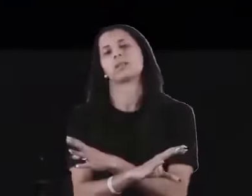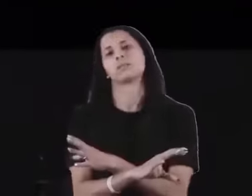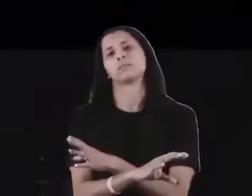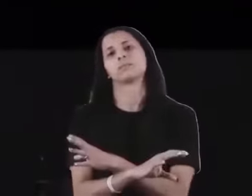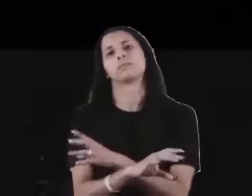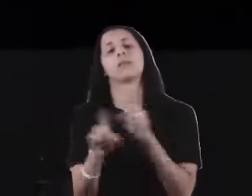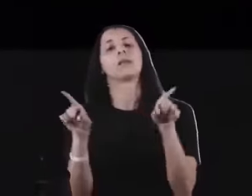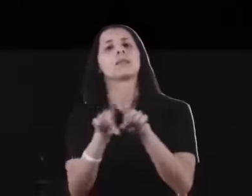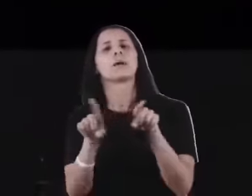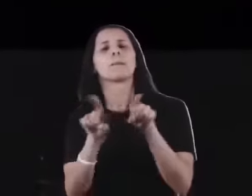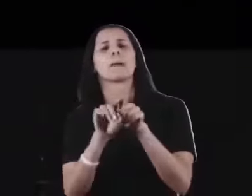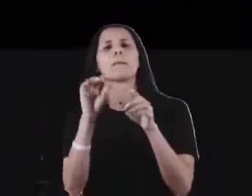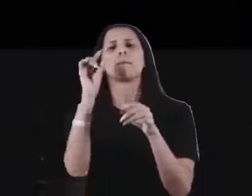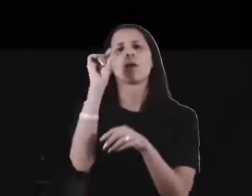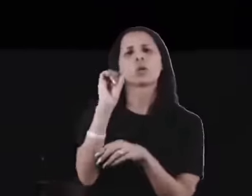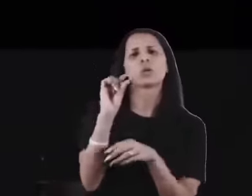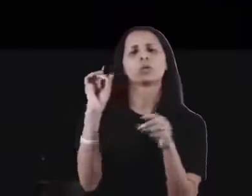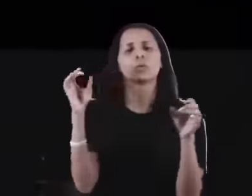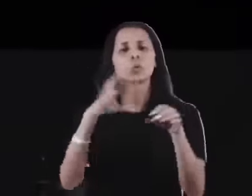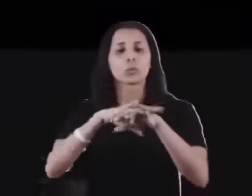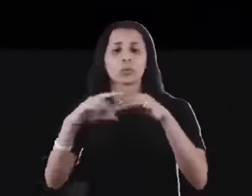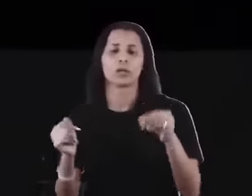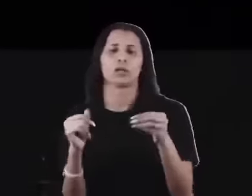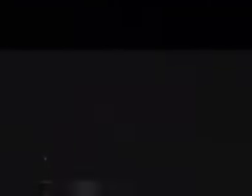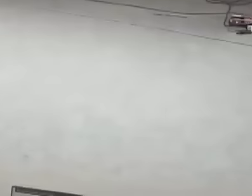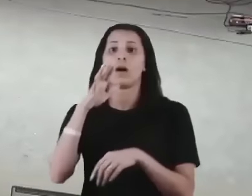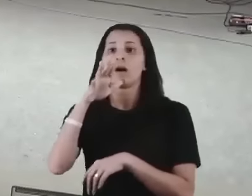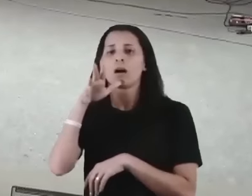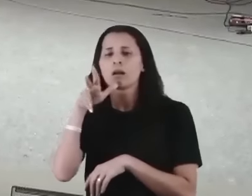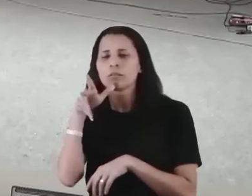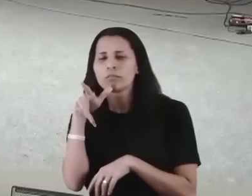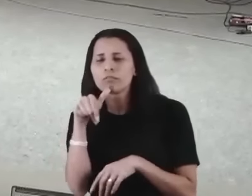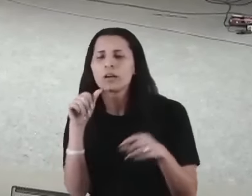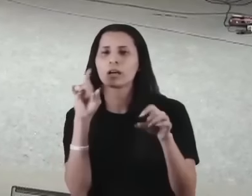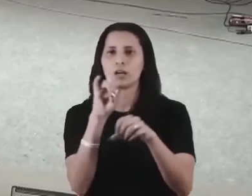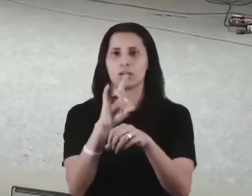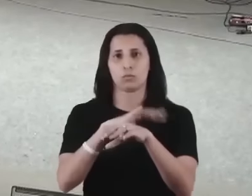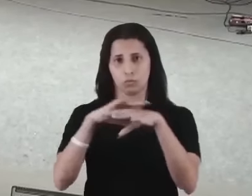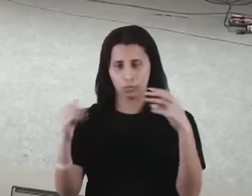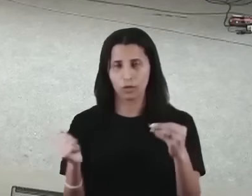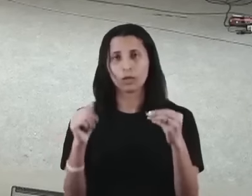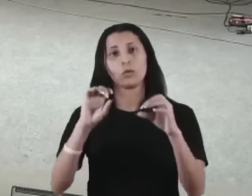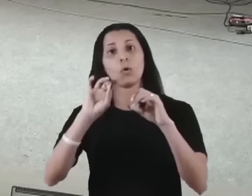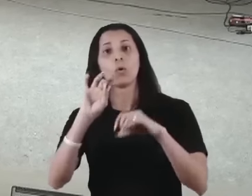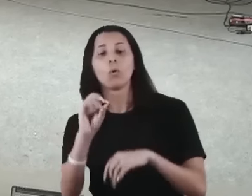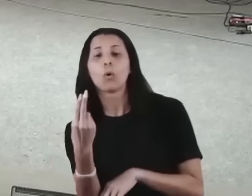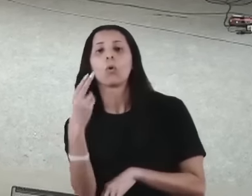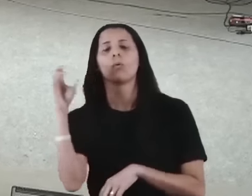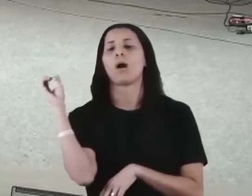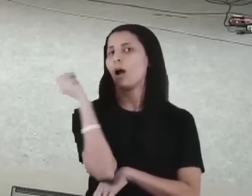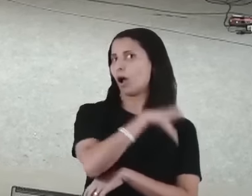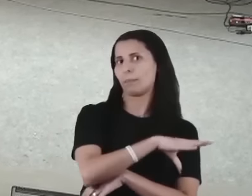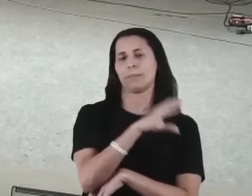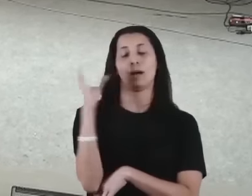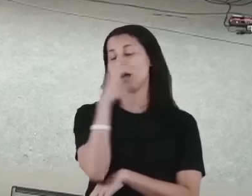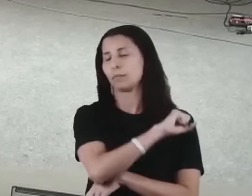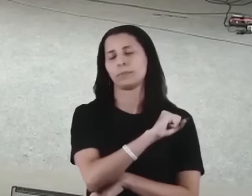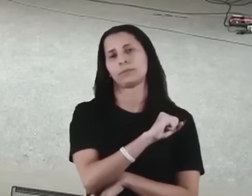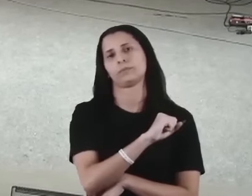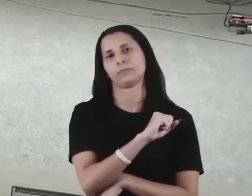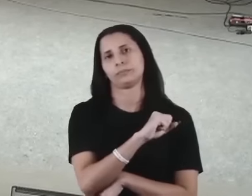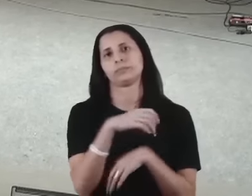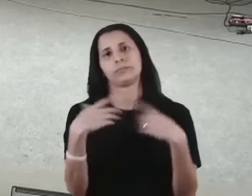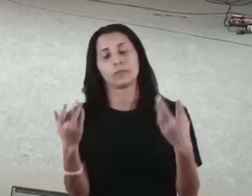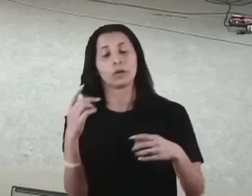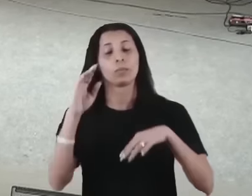a gente pode ser rapidamente curado ou lentamente curado tudo vai depender da maneira como a gente